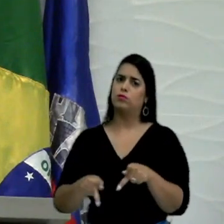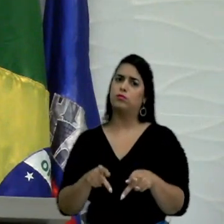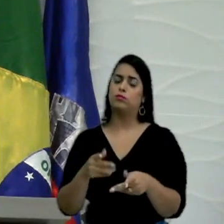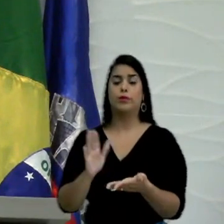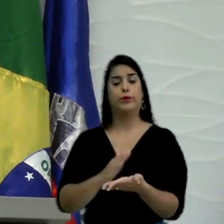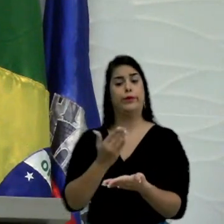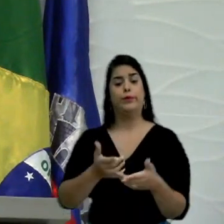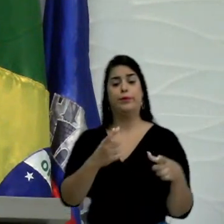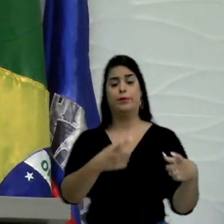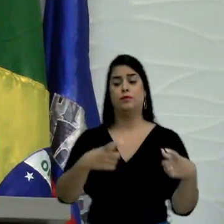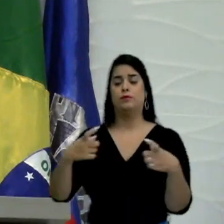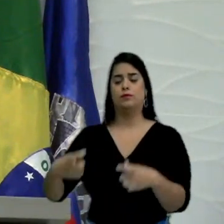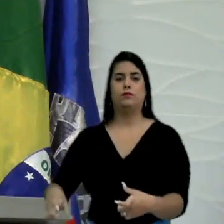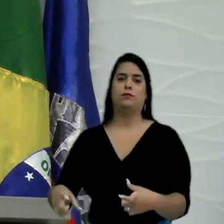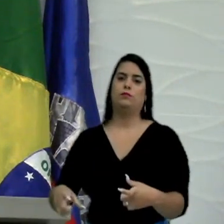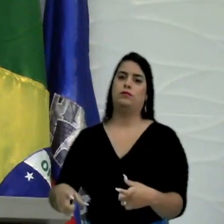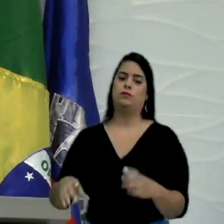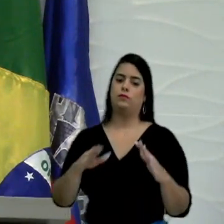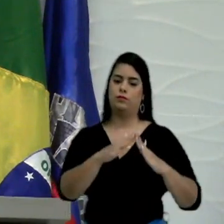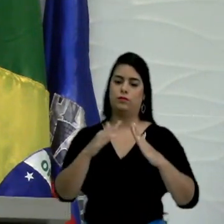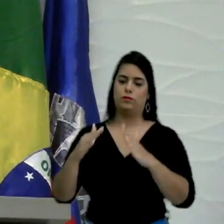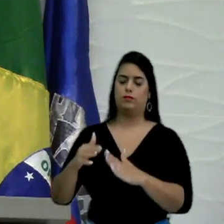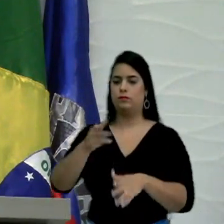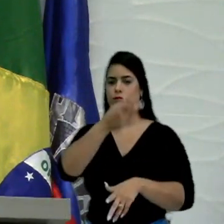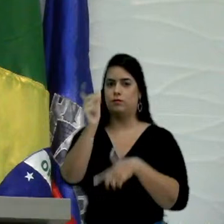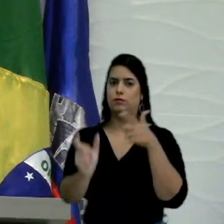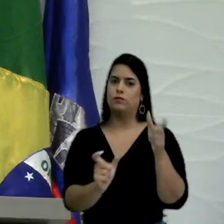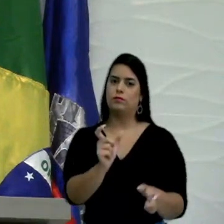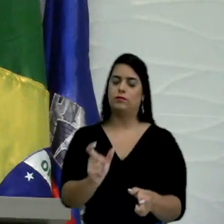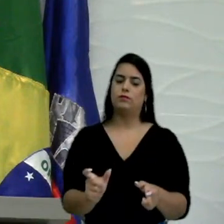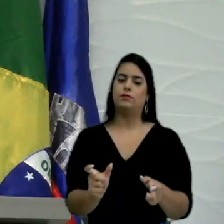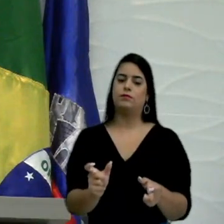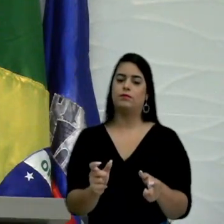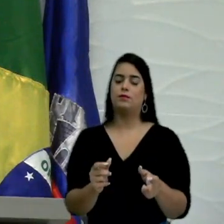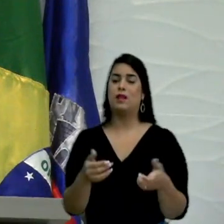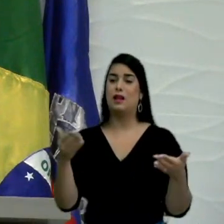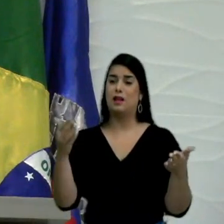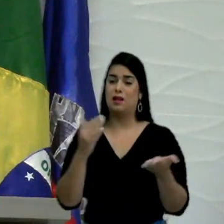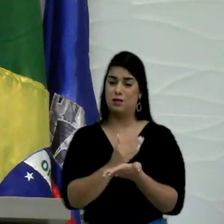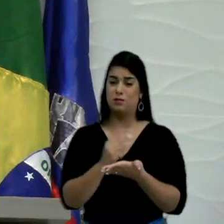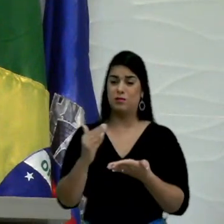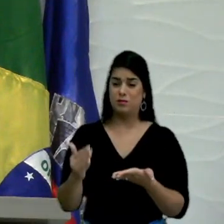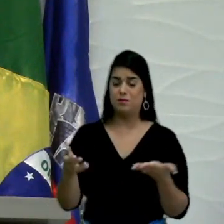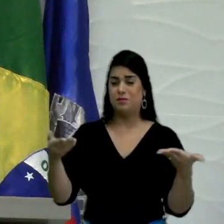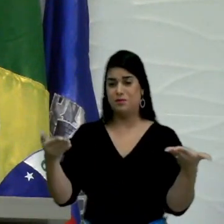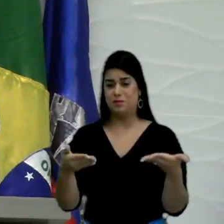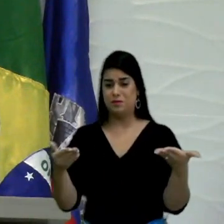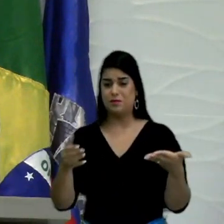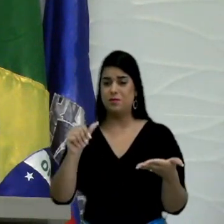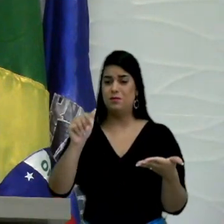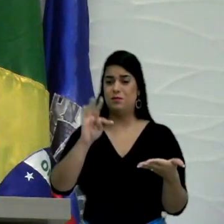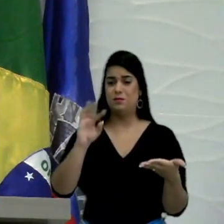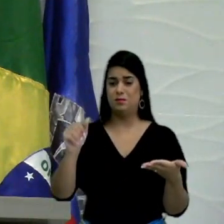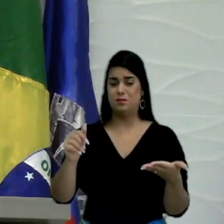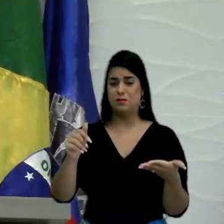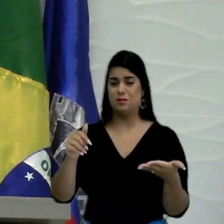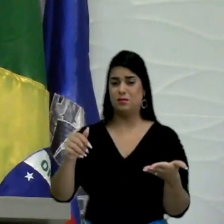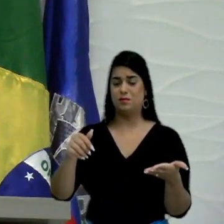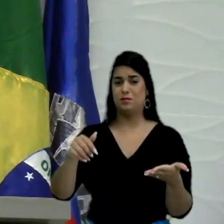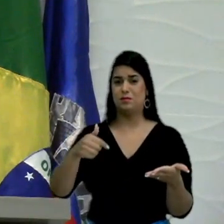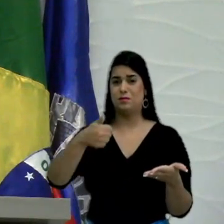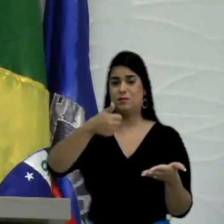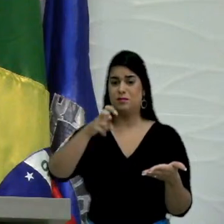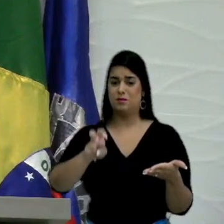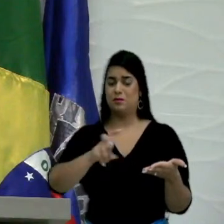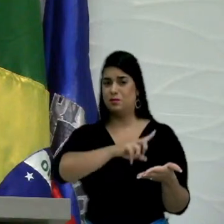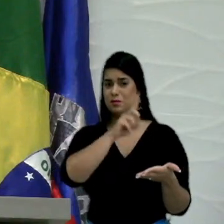as torneiras e para a casa do nosso município. Então, marcado de hoje, senhor presidente, e registrado em ata, daqui 15 dias, se a Compesa não